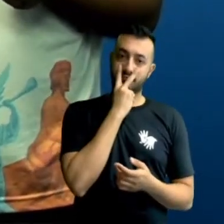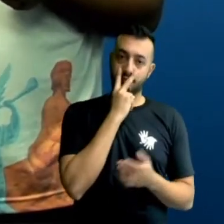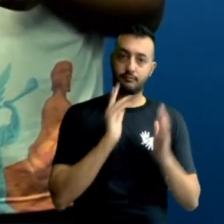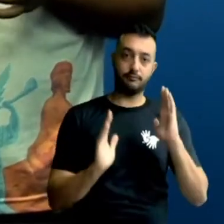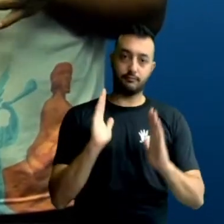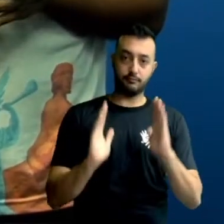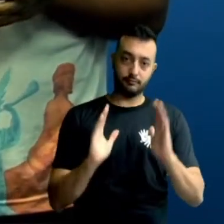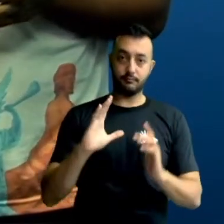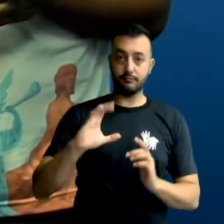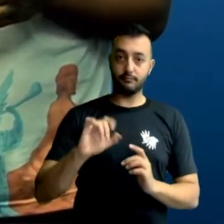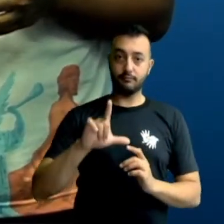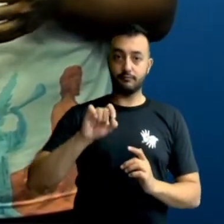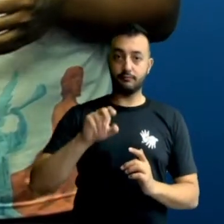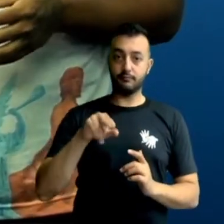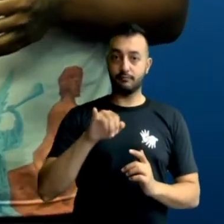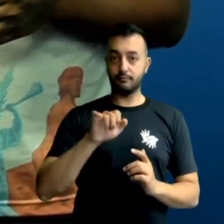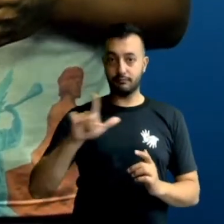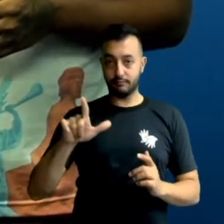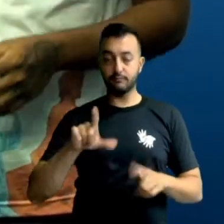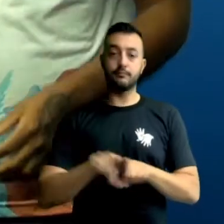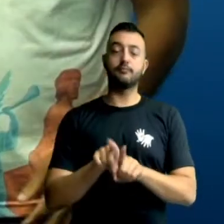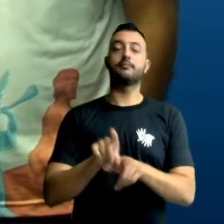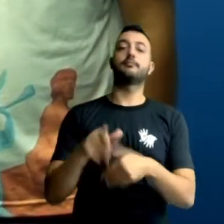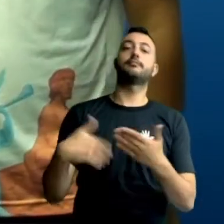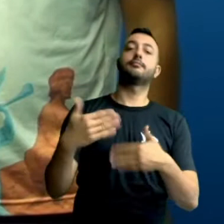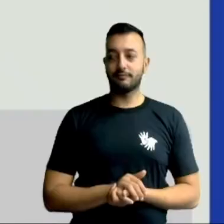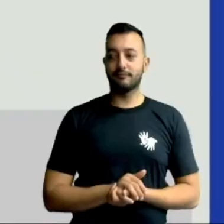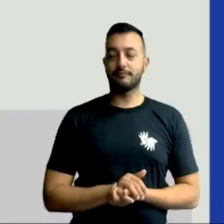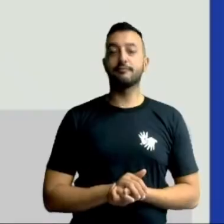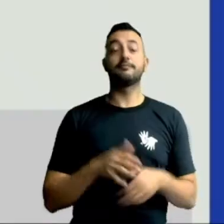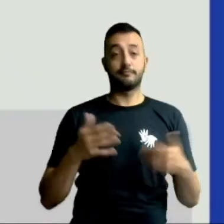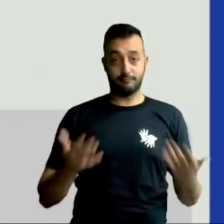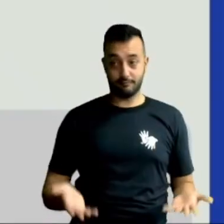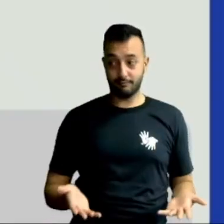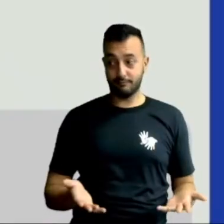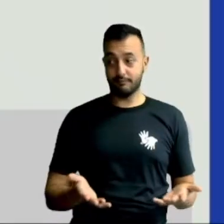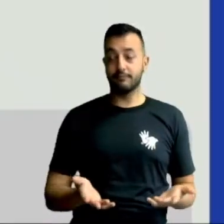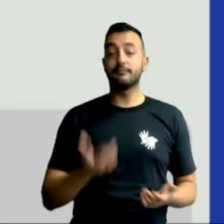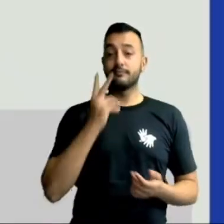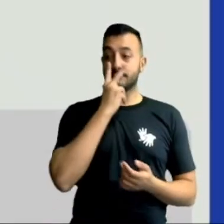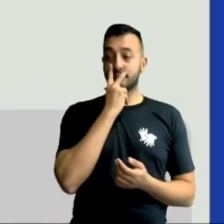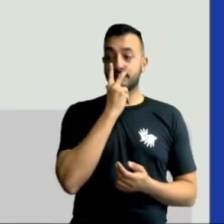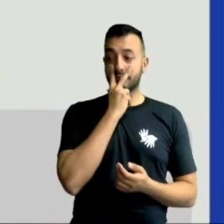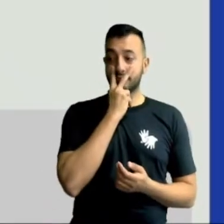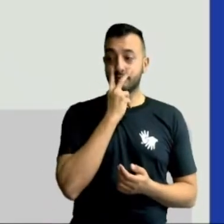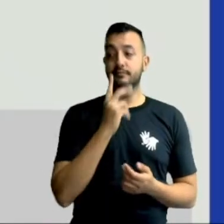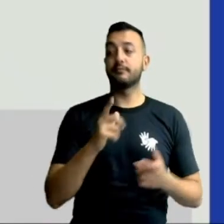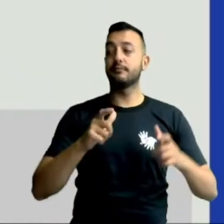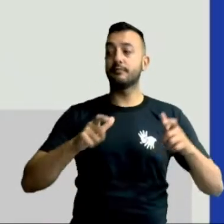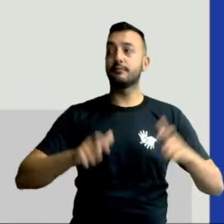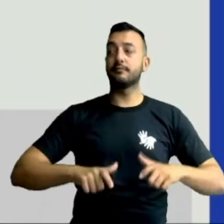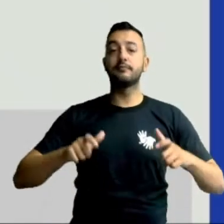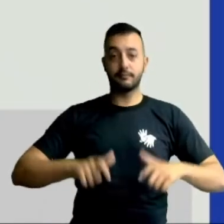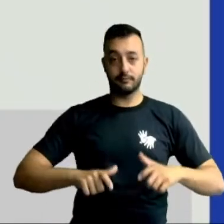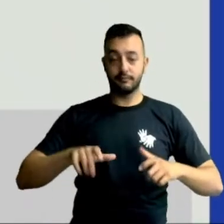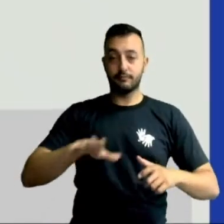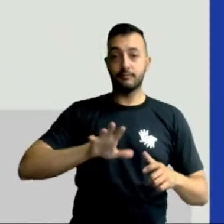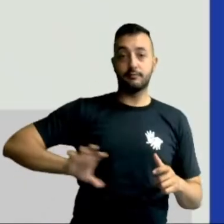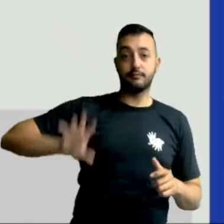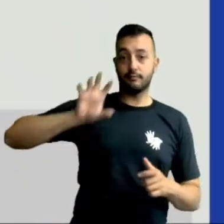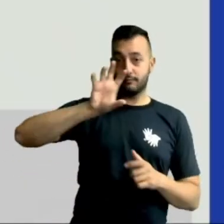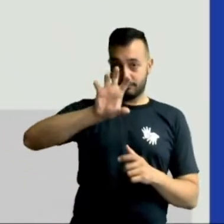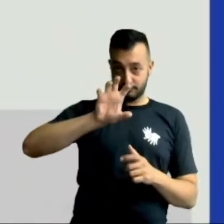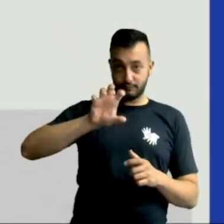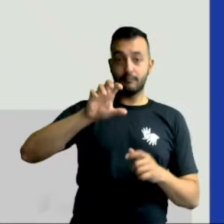no período colonial e sua evolução. Vamos lá? Pois bem, Vitória de Santo Antão está localizada na mesorregião da